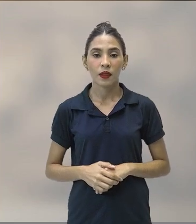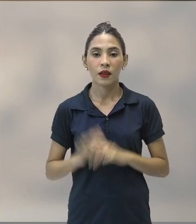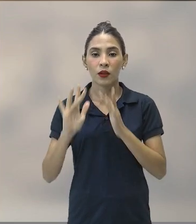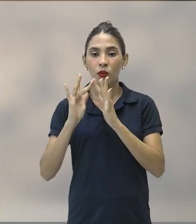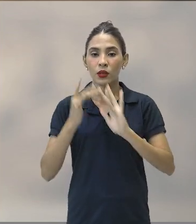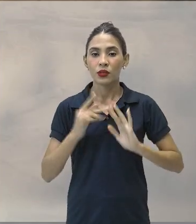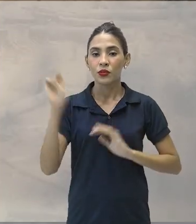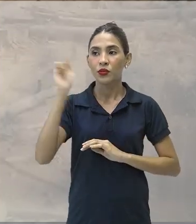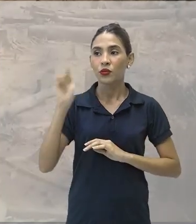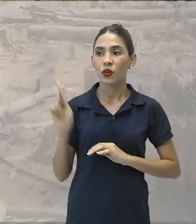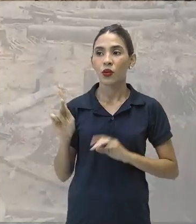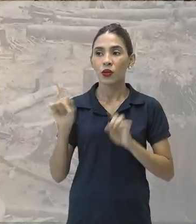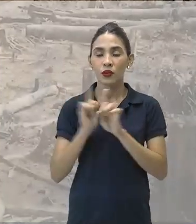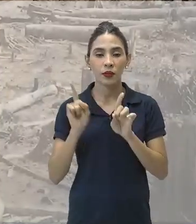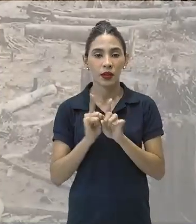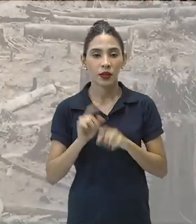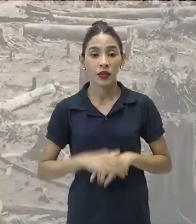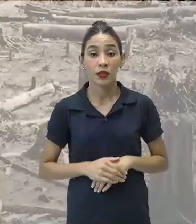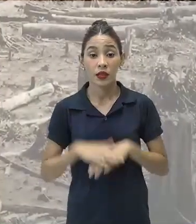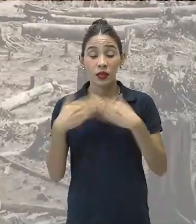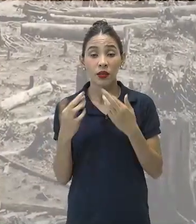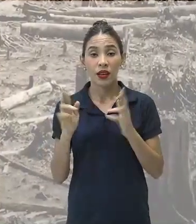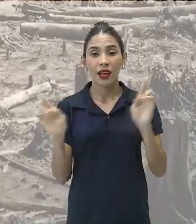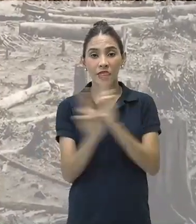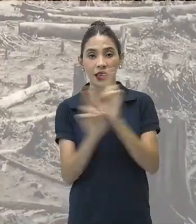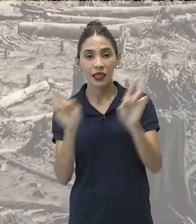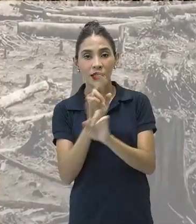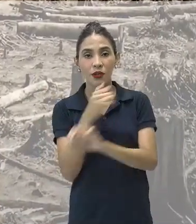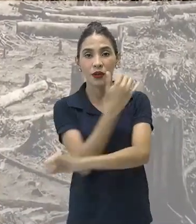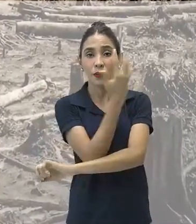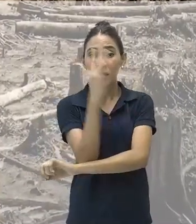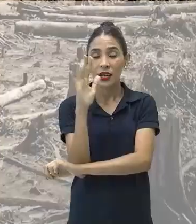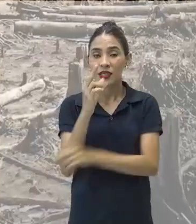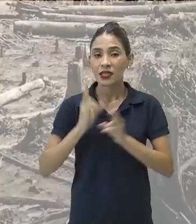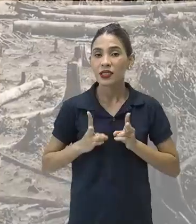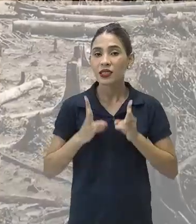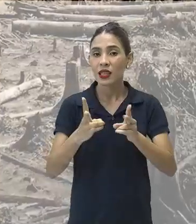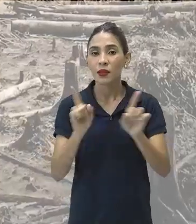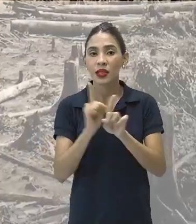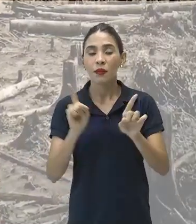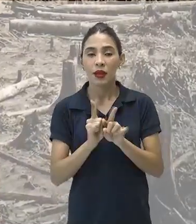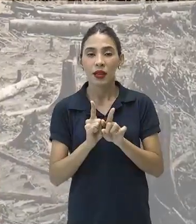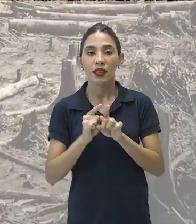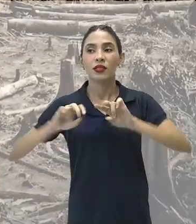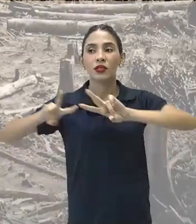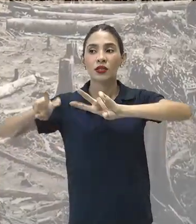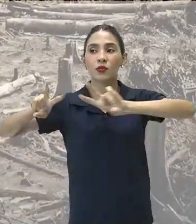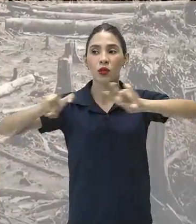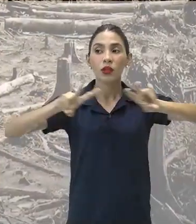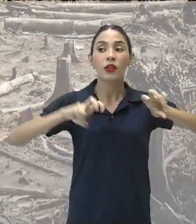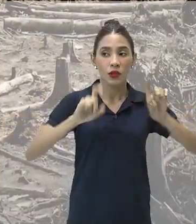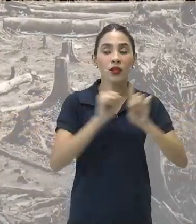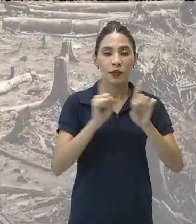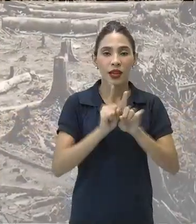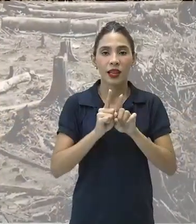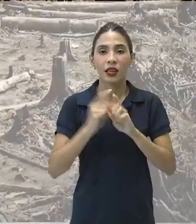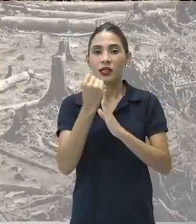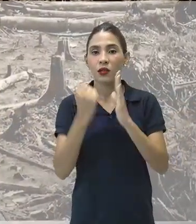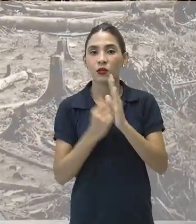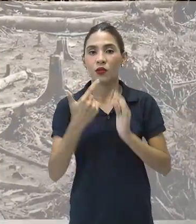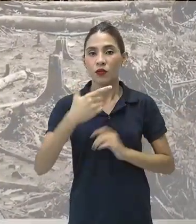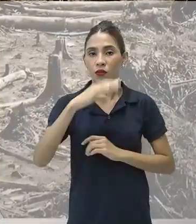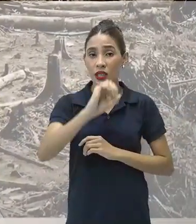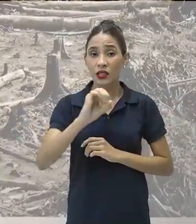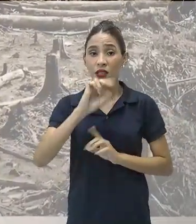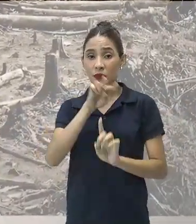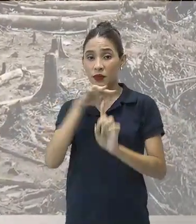Contexto histórico. Nossa relação com o meio ambiente sempre foi de exploração. No século XX, a visão era